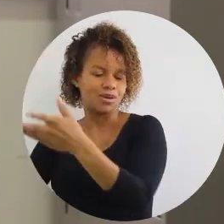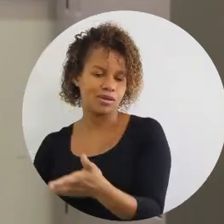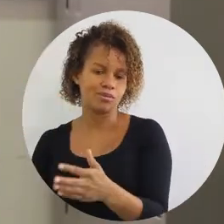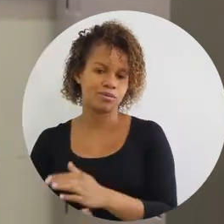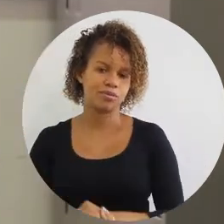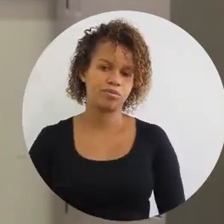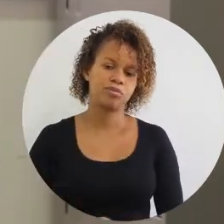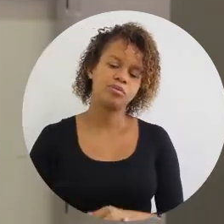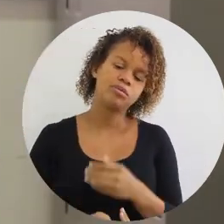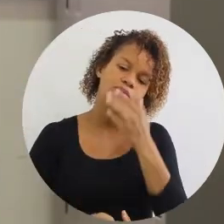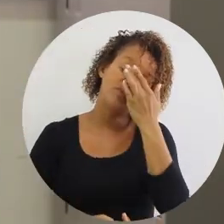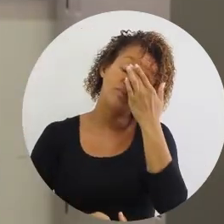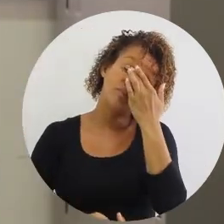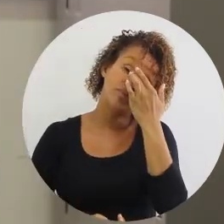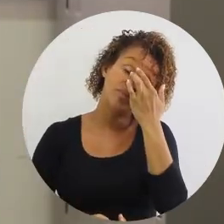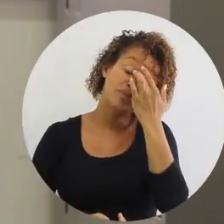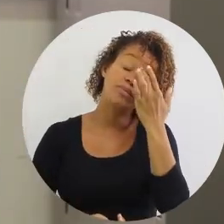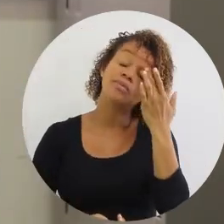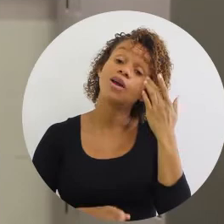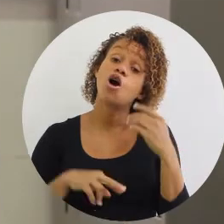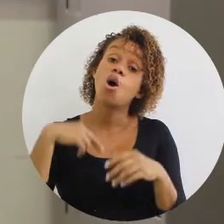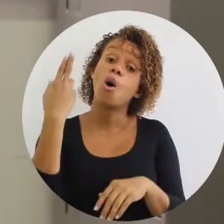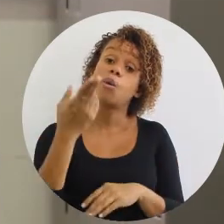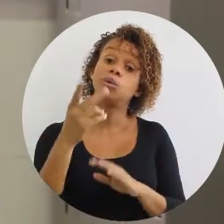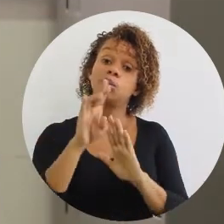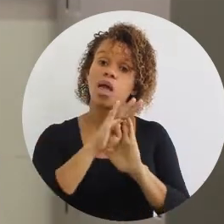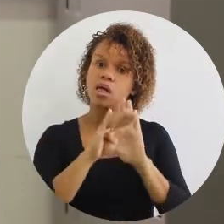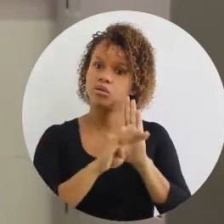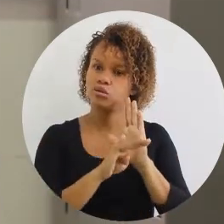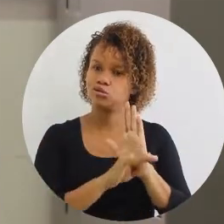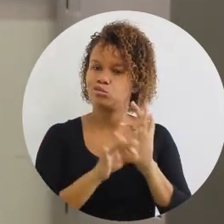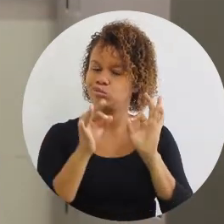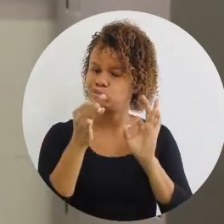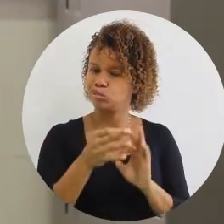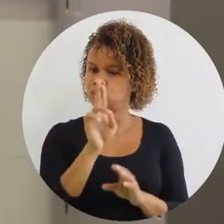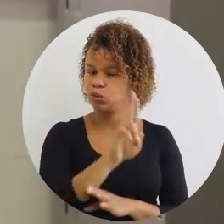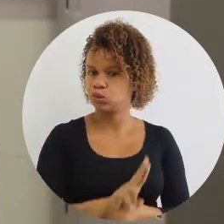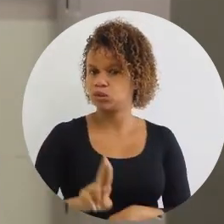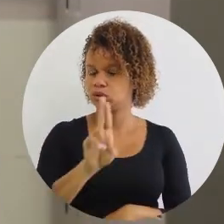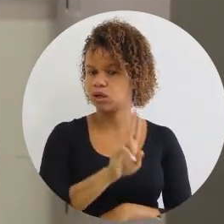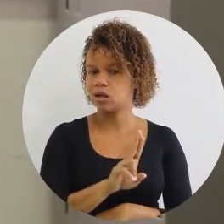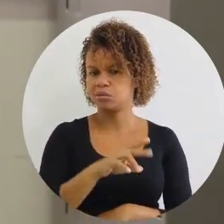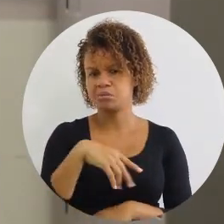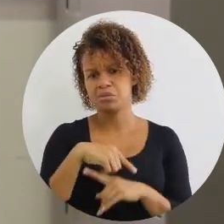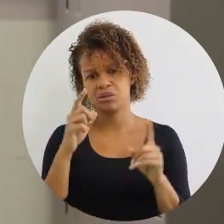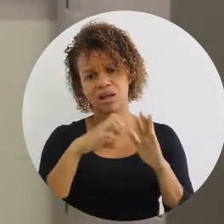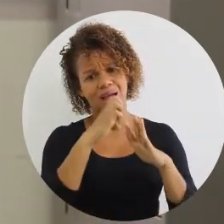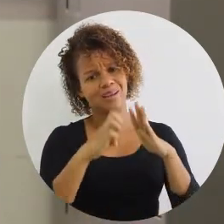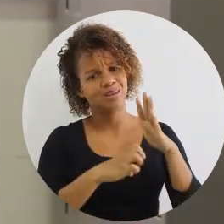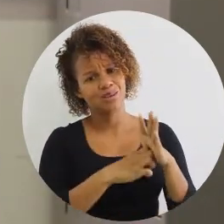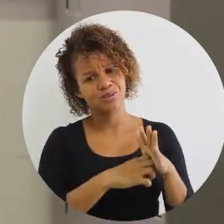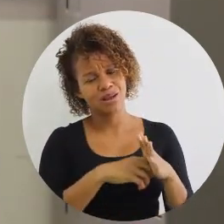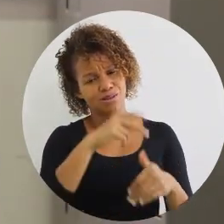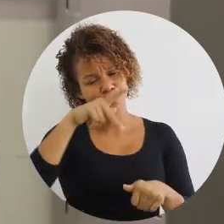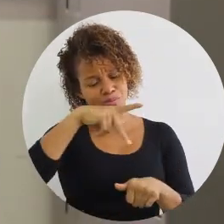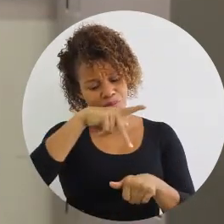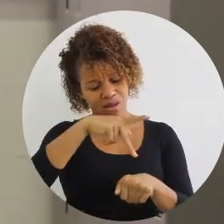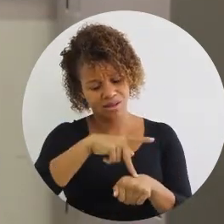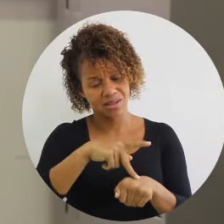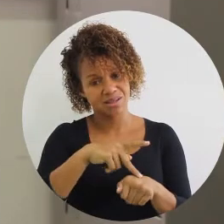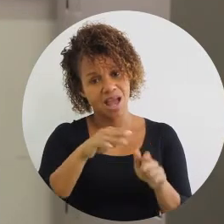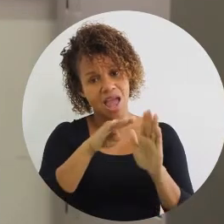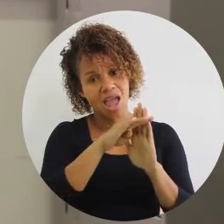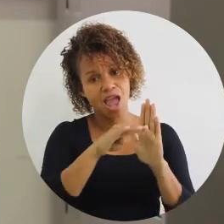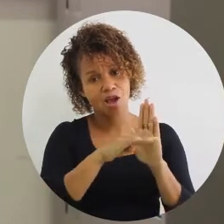Novamente. Outro regime muito usado, mas na maioria das indústrias do país, é o regime